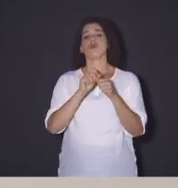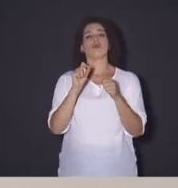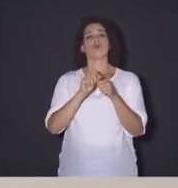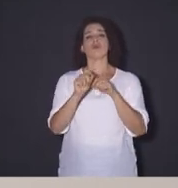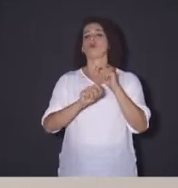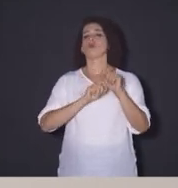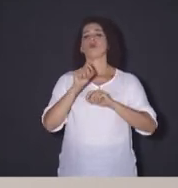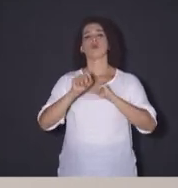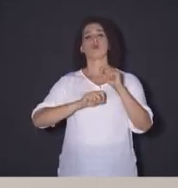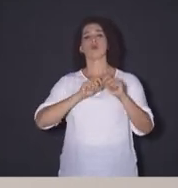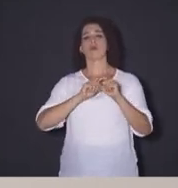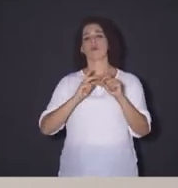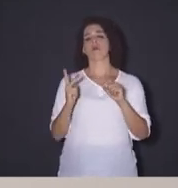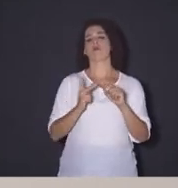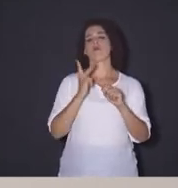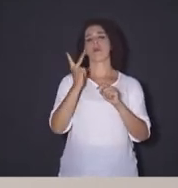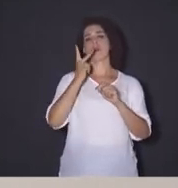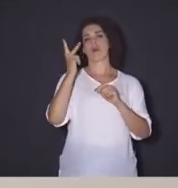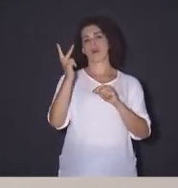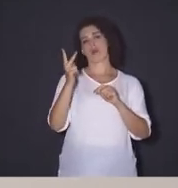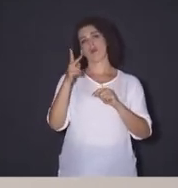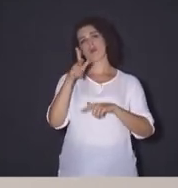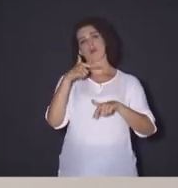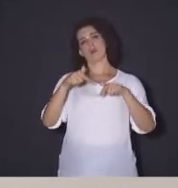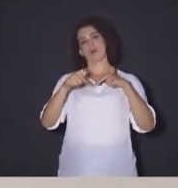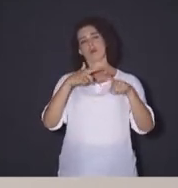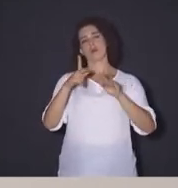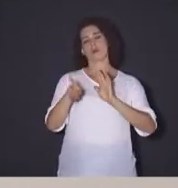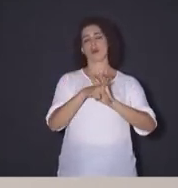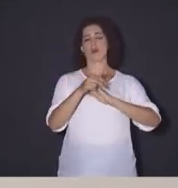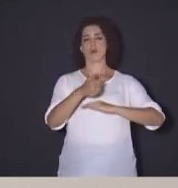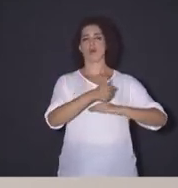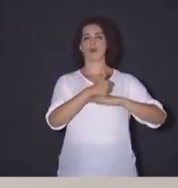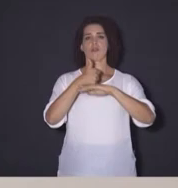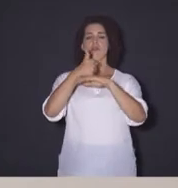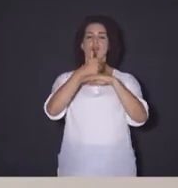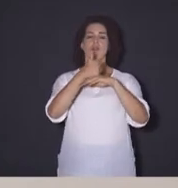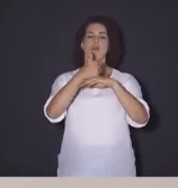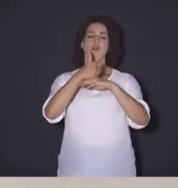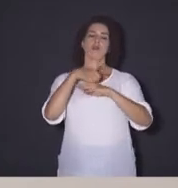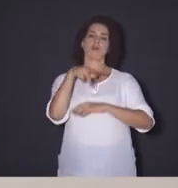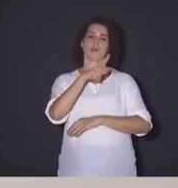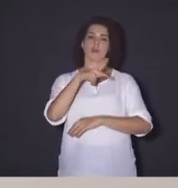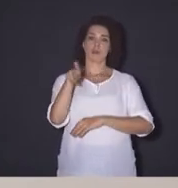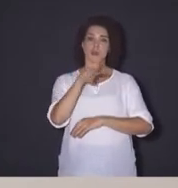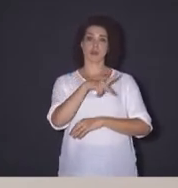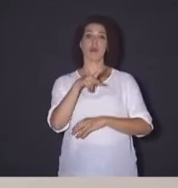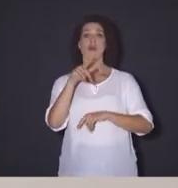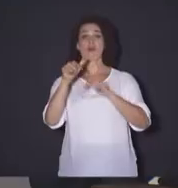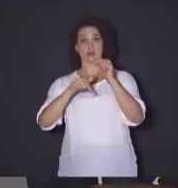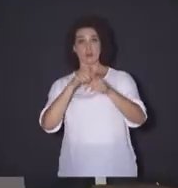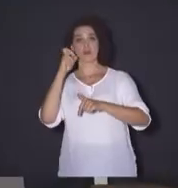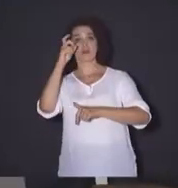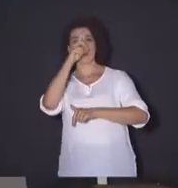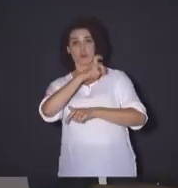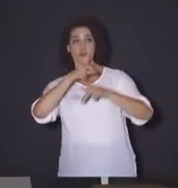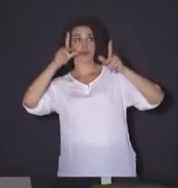para valorizar o trabalho dos profissionais que é um trabalho muito difícil também tanto quanto à pesquisa